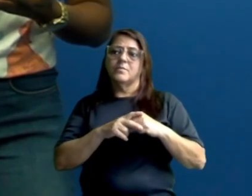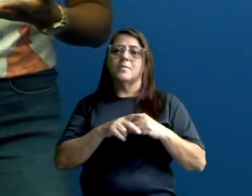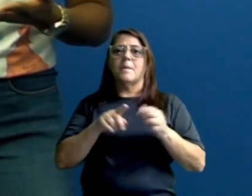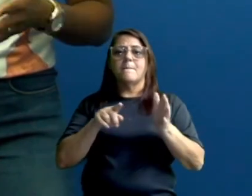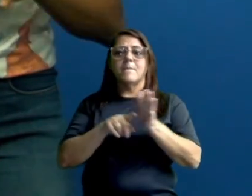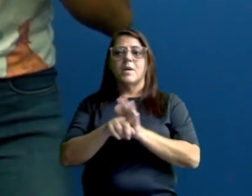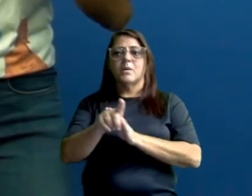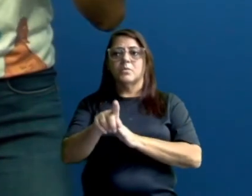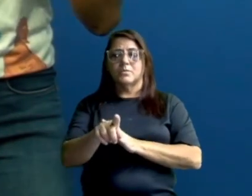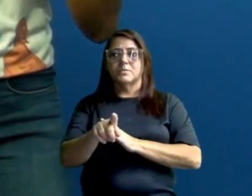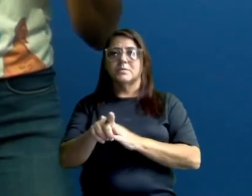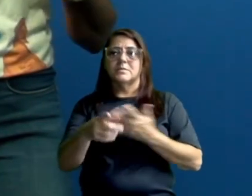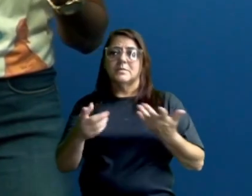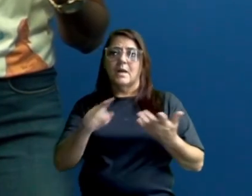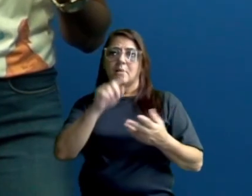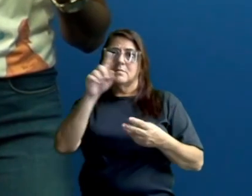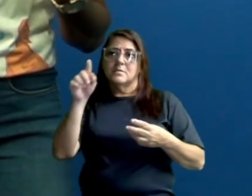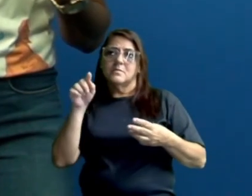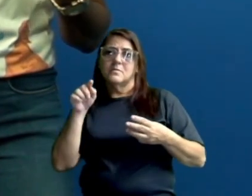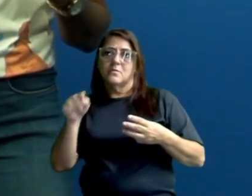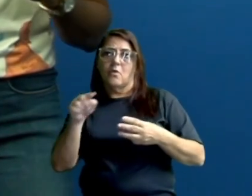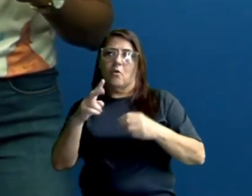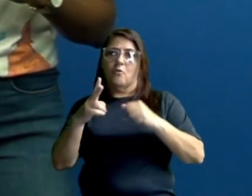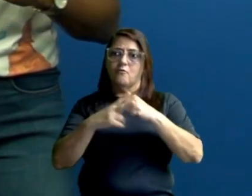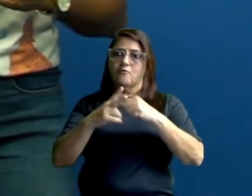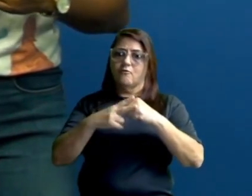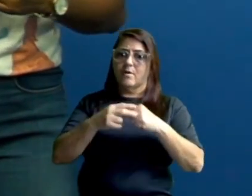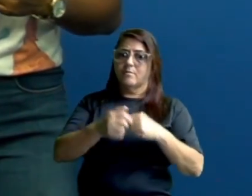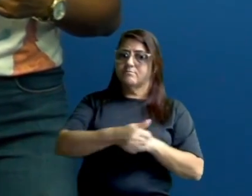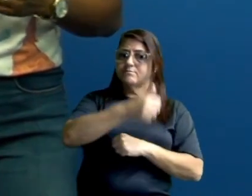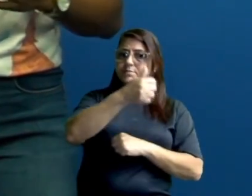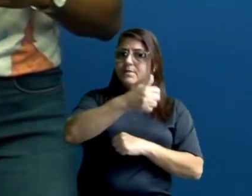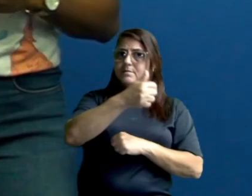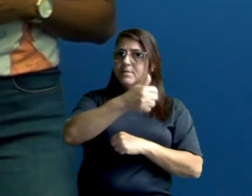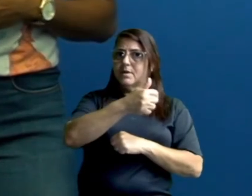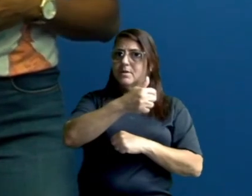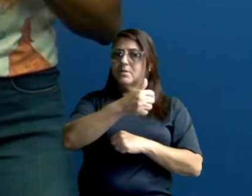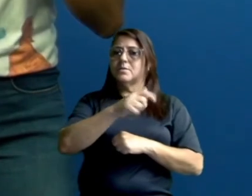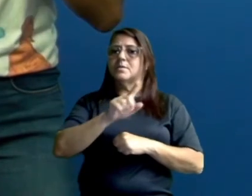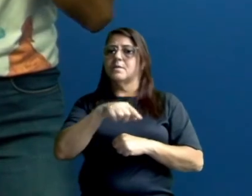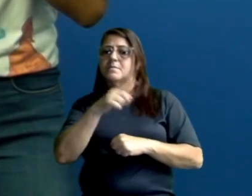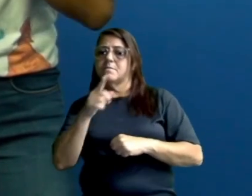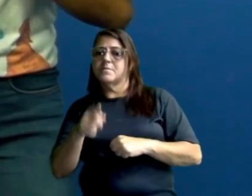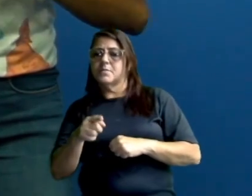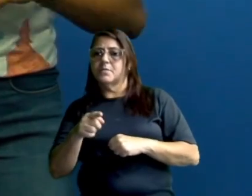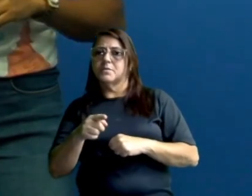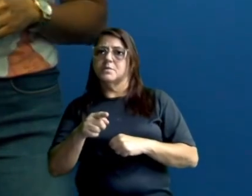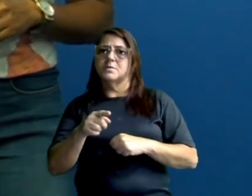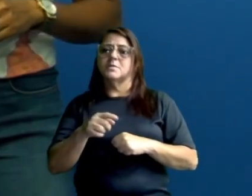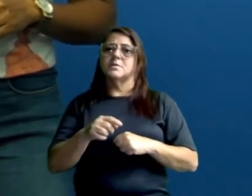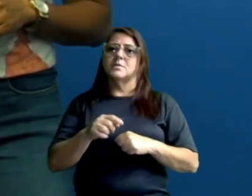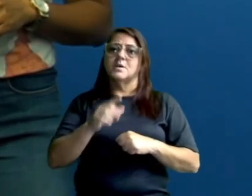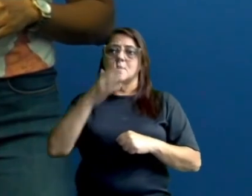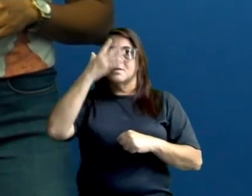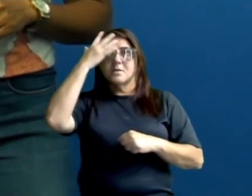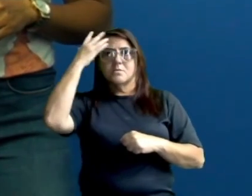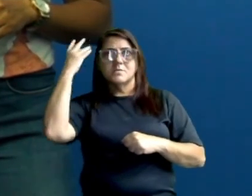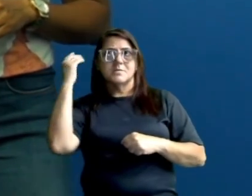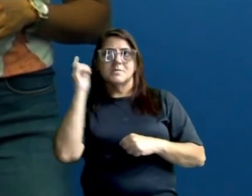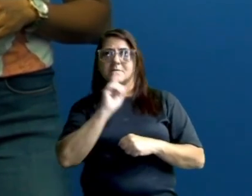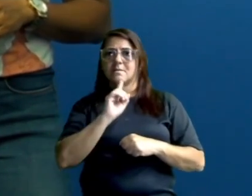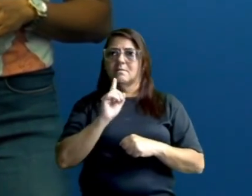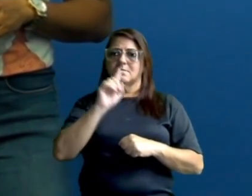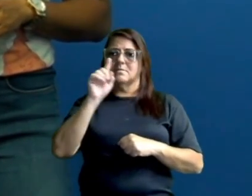fazer pergunta, o verbo vem sempre na frente, depois é que vem o sujeito. E não esquece do sinal de